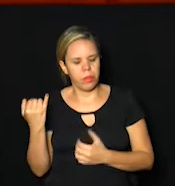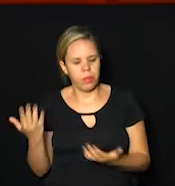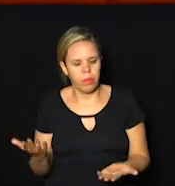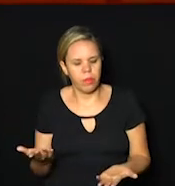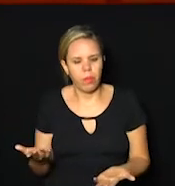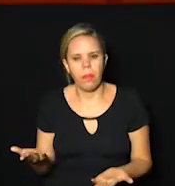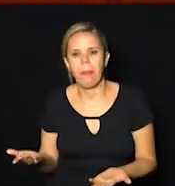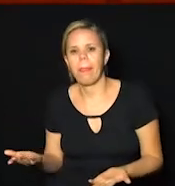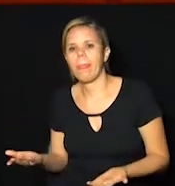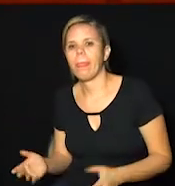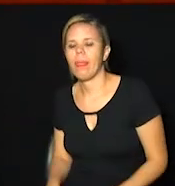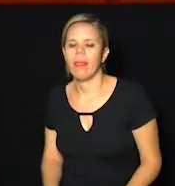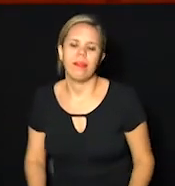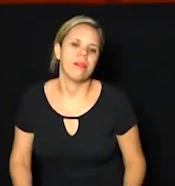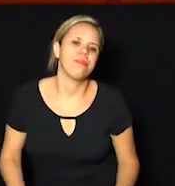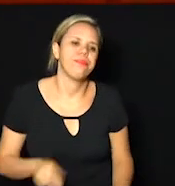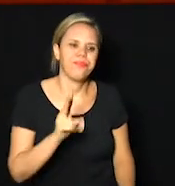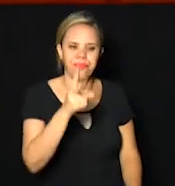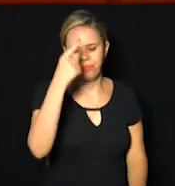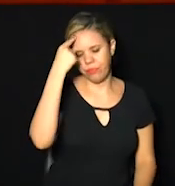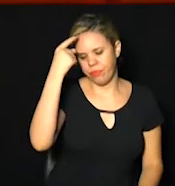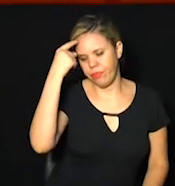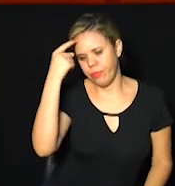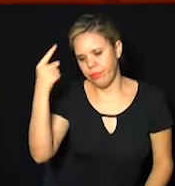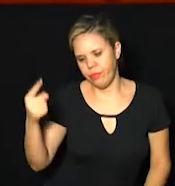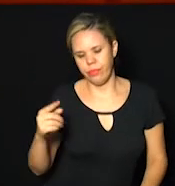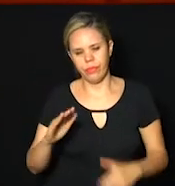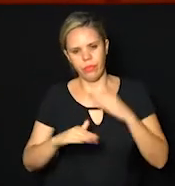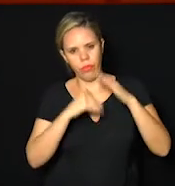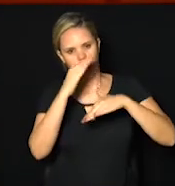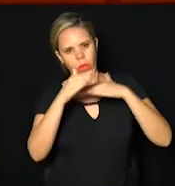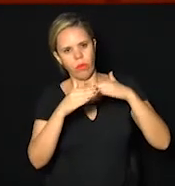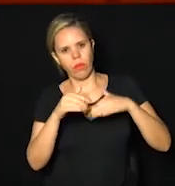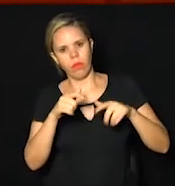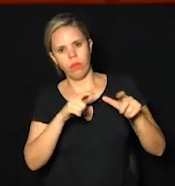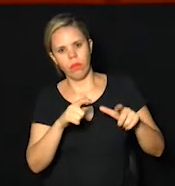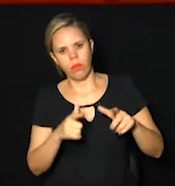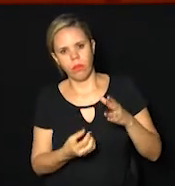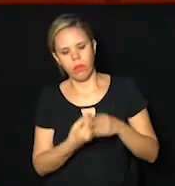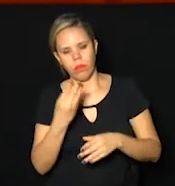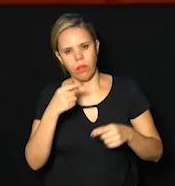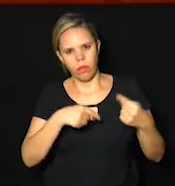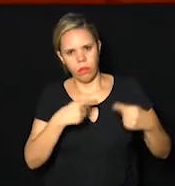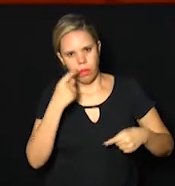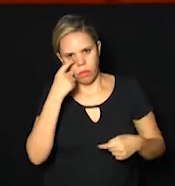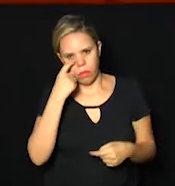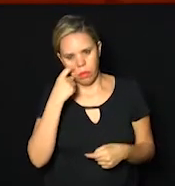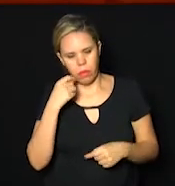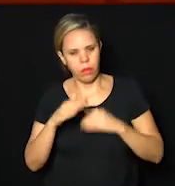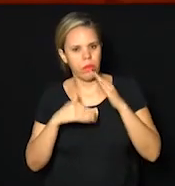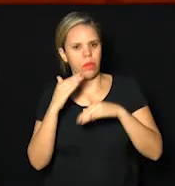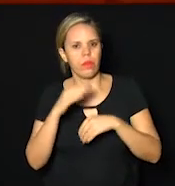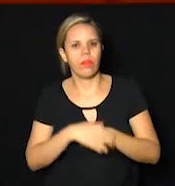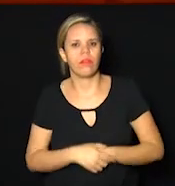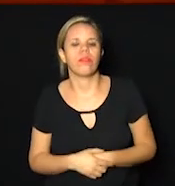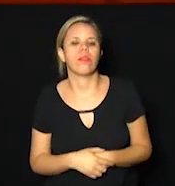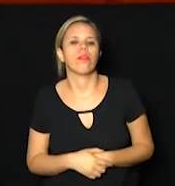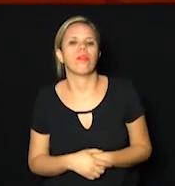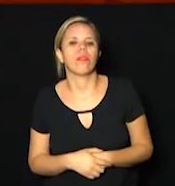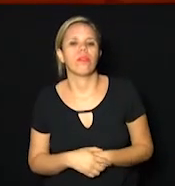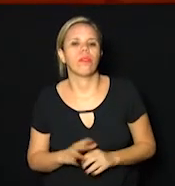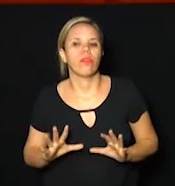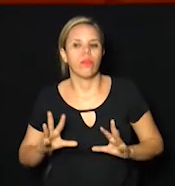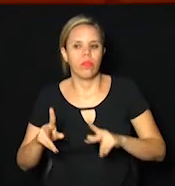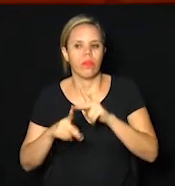Então, sempre pense que o desenvolvimento do ambiente político é um desenvolvimento